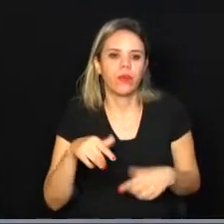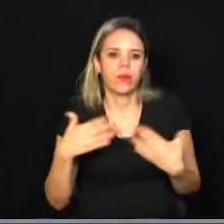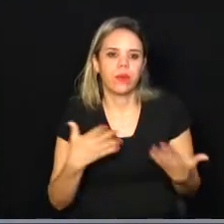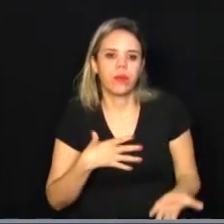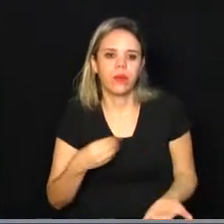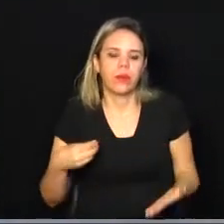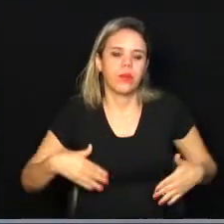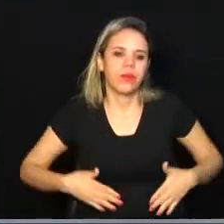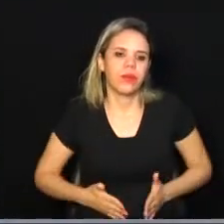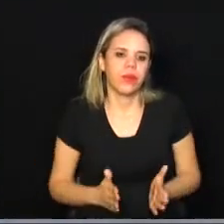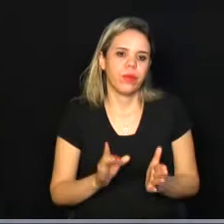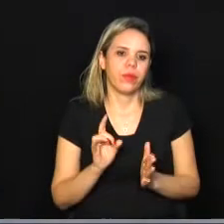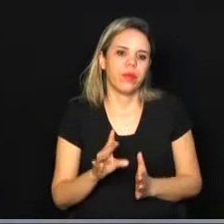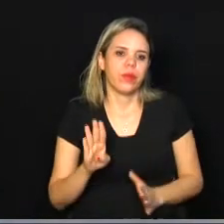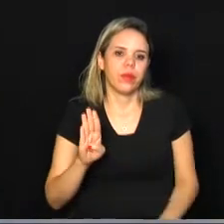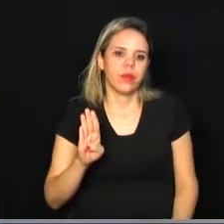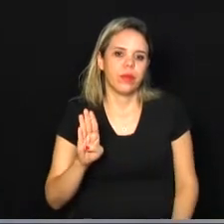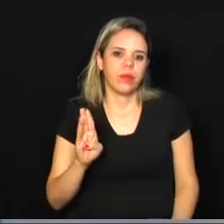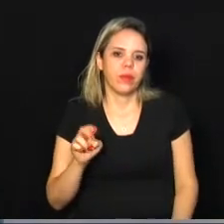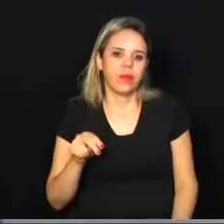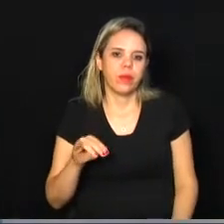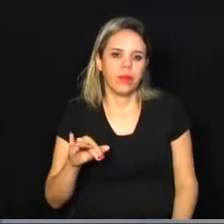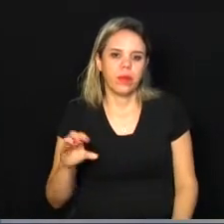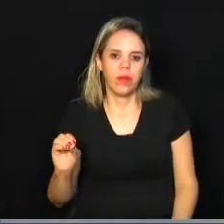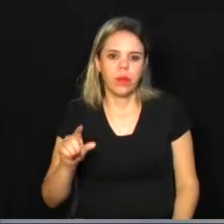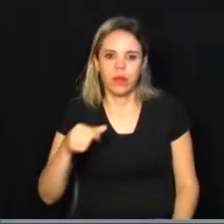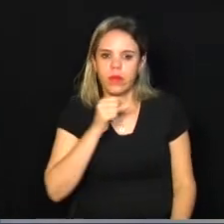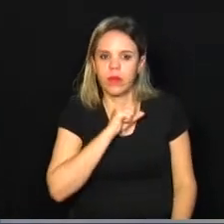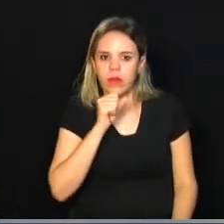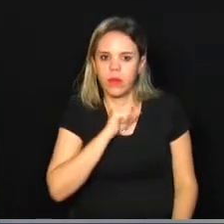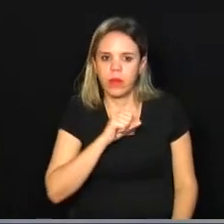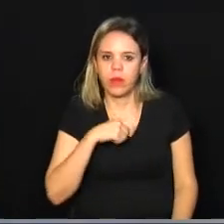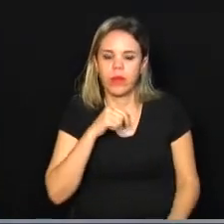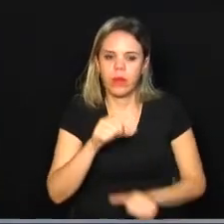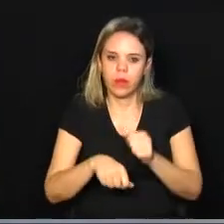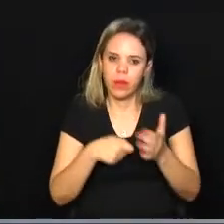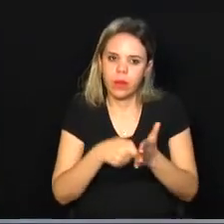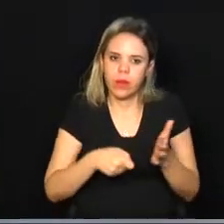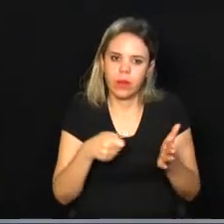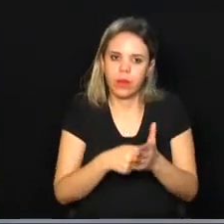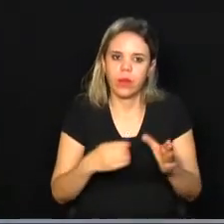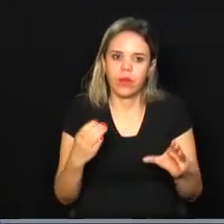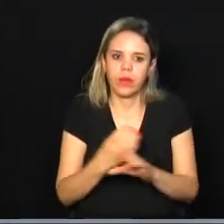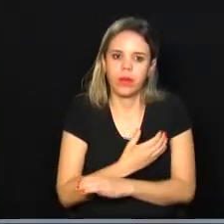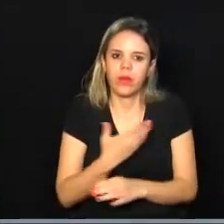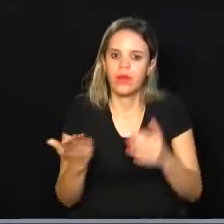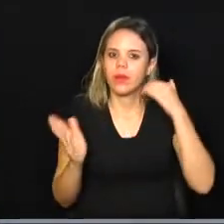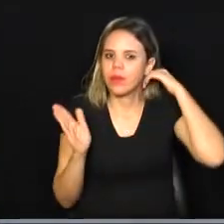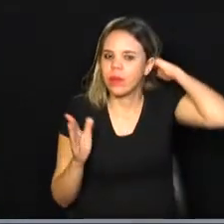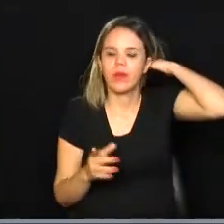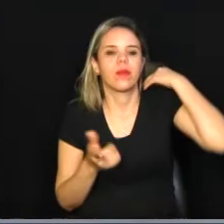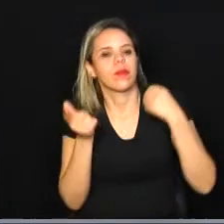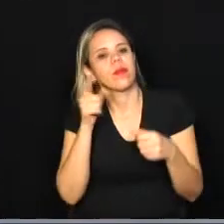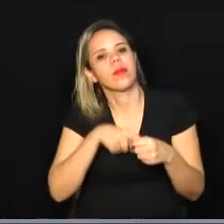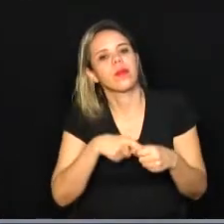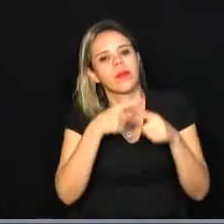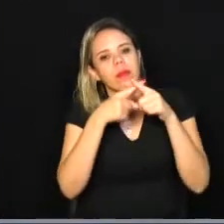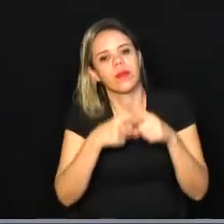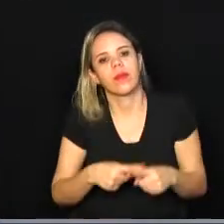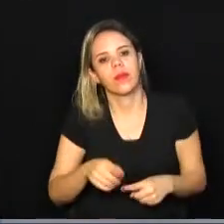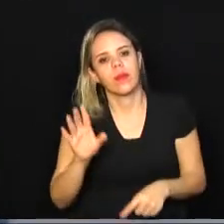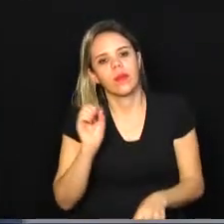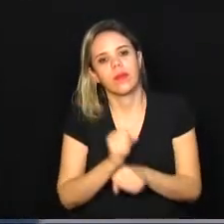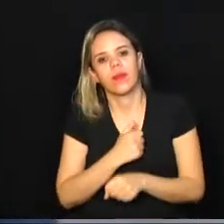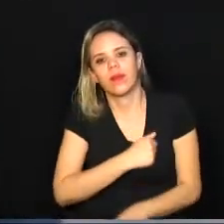filho nasceu, o Benício, mais velho, e aí, desde então, eu estou me dedicando completamente a ele. Já já eu volto a competir, Gabriel,